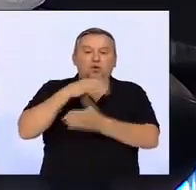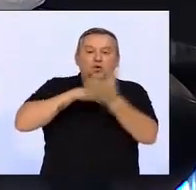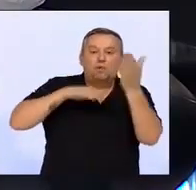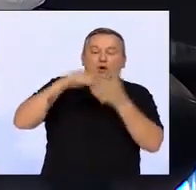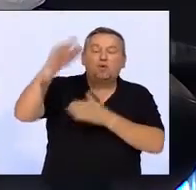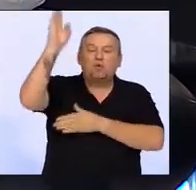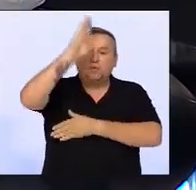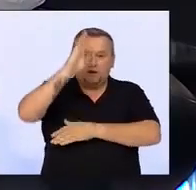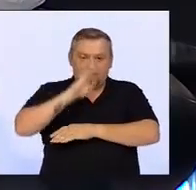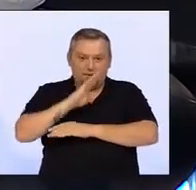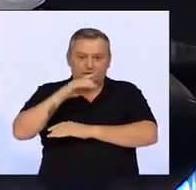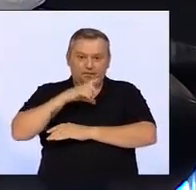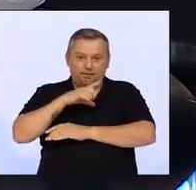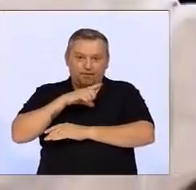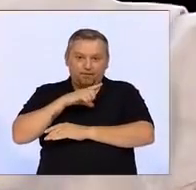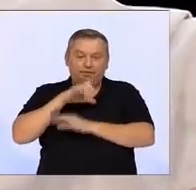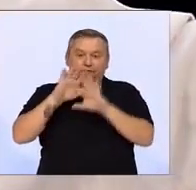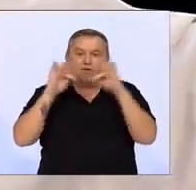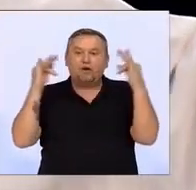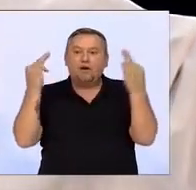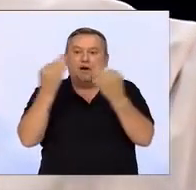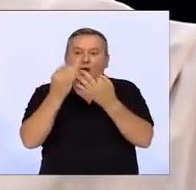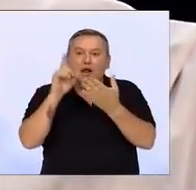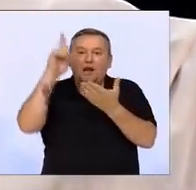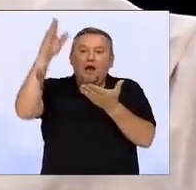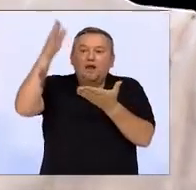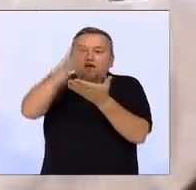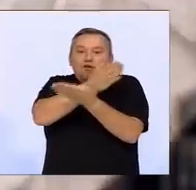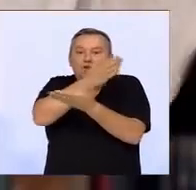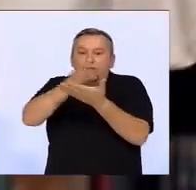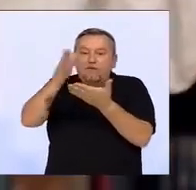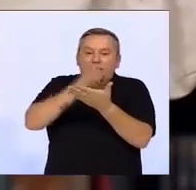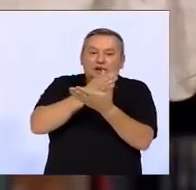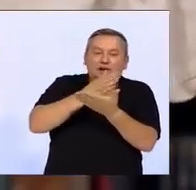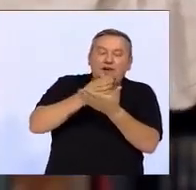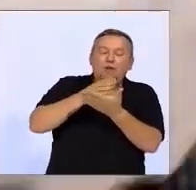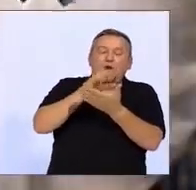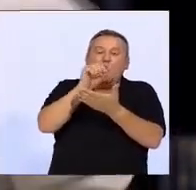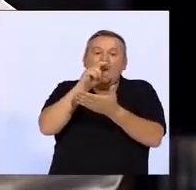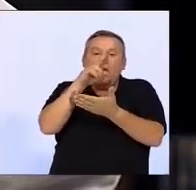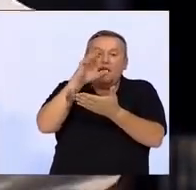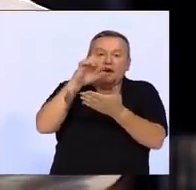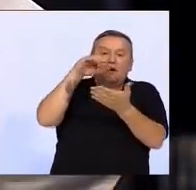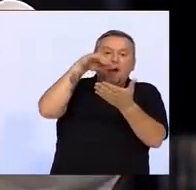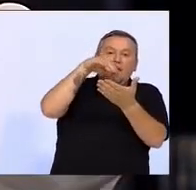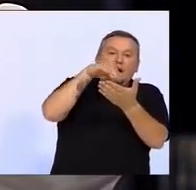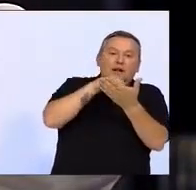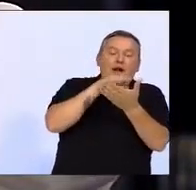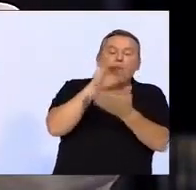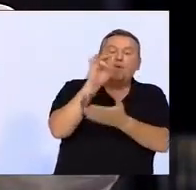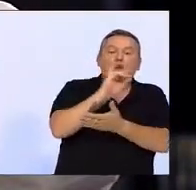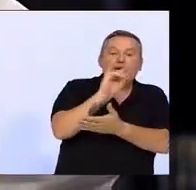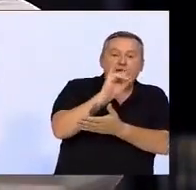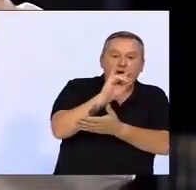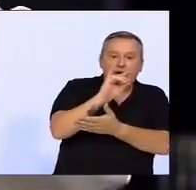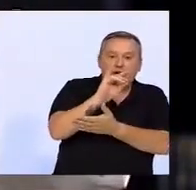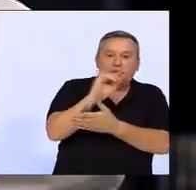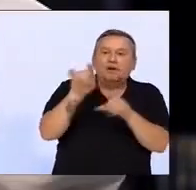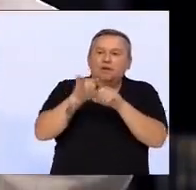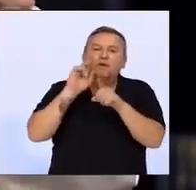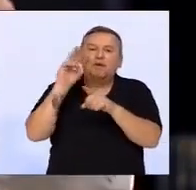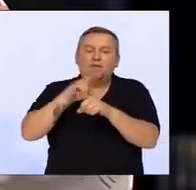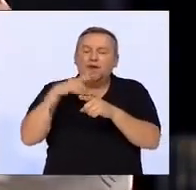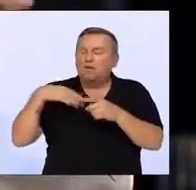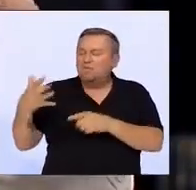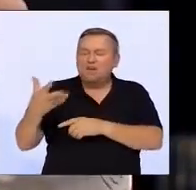hoje atenção saúde da família, lá na fronteira da Bolívia com o Acre até Bagé. Mas isso foi uma coisa boa, foi fantástico,